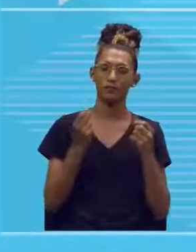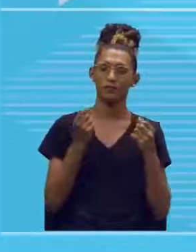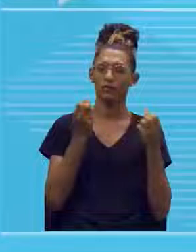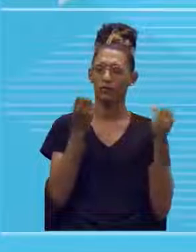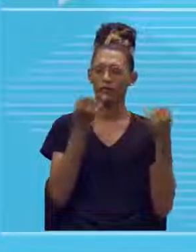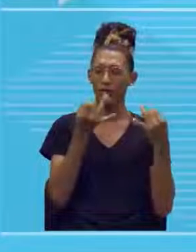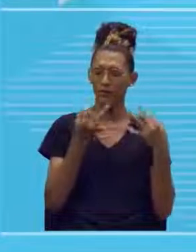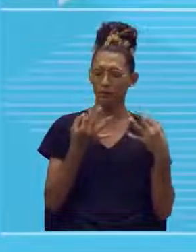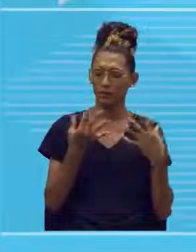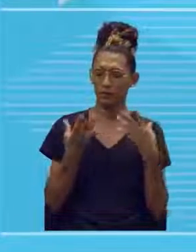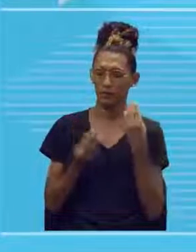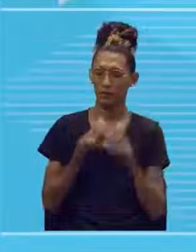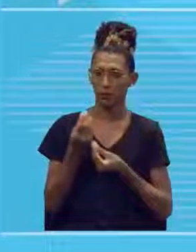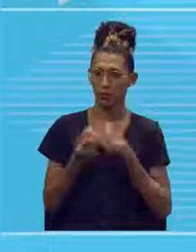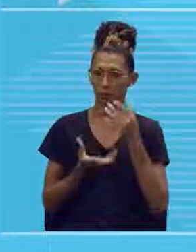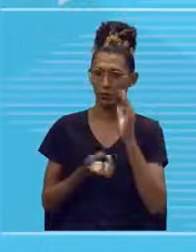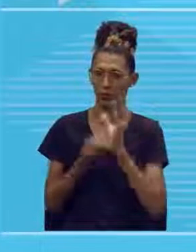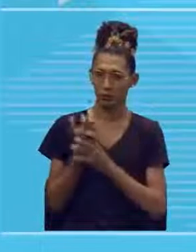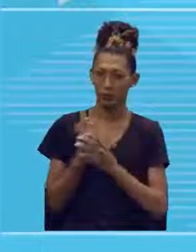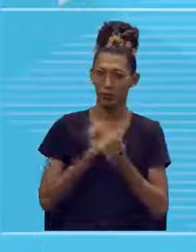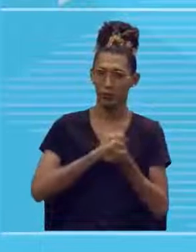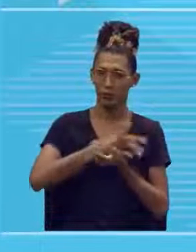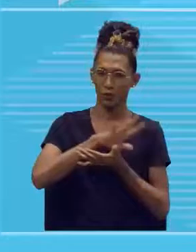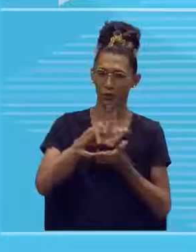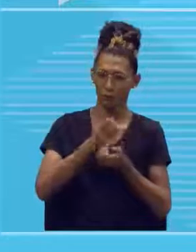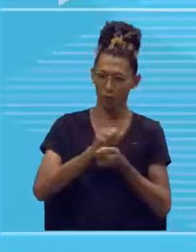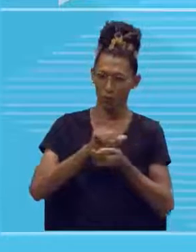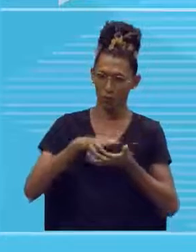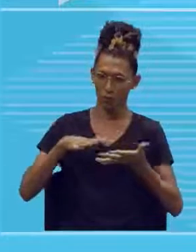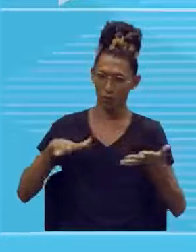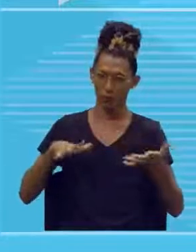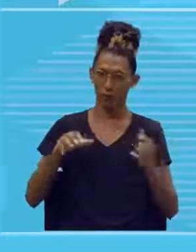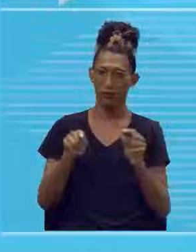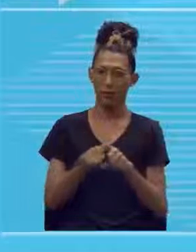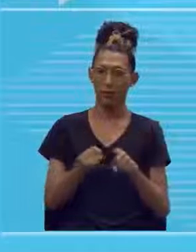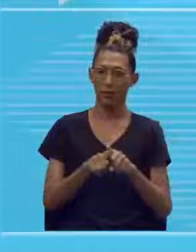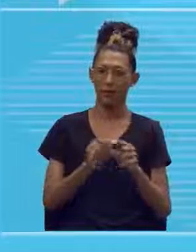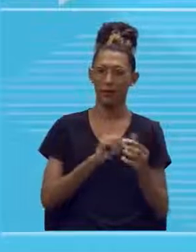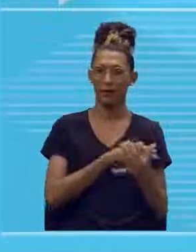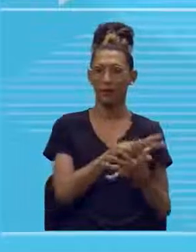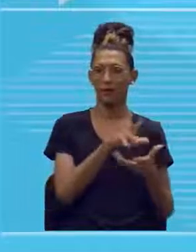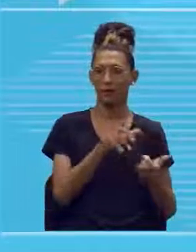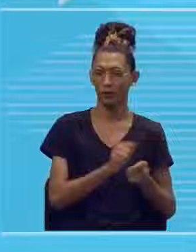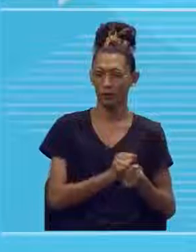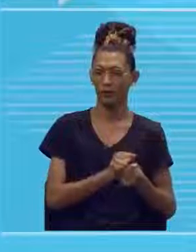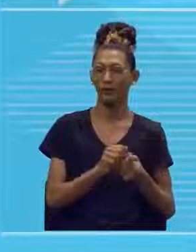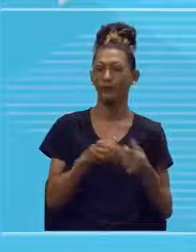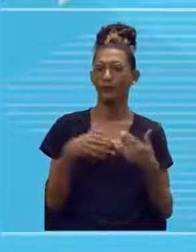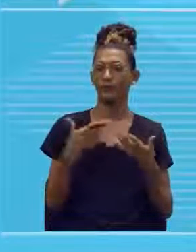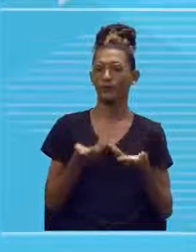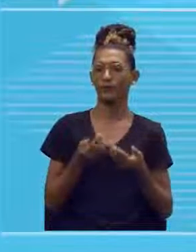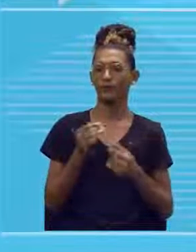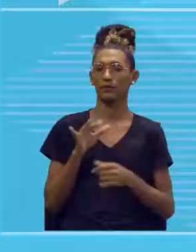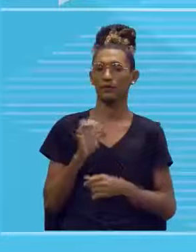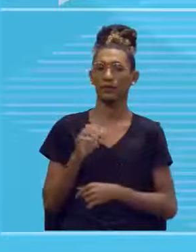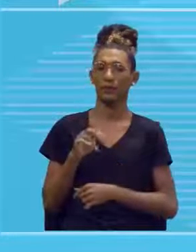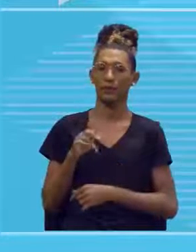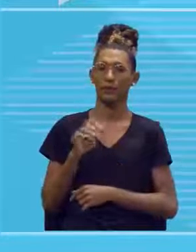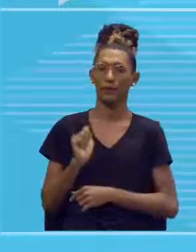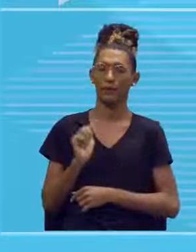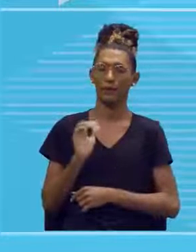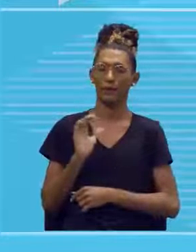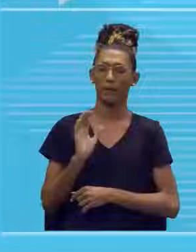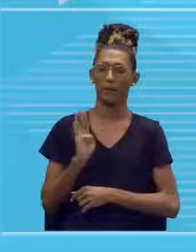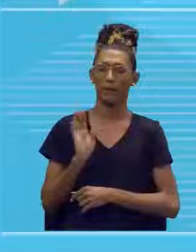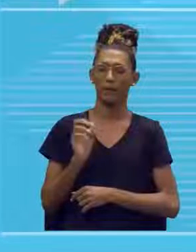que se deu a formação do universo da terra muito lindo eles vão falar de é pavor ó que é a avó